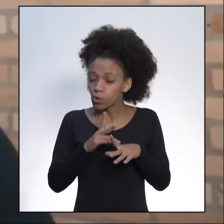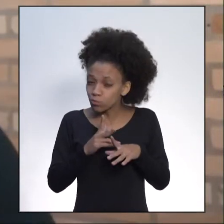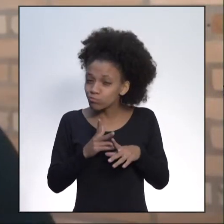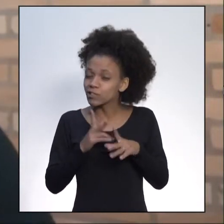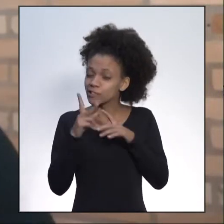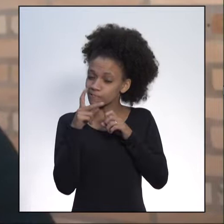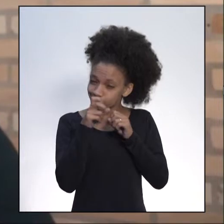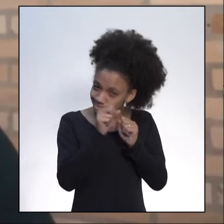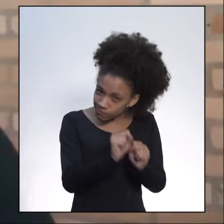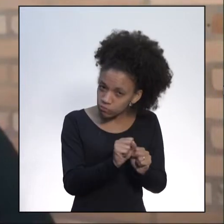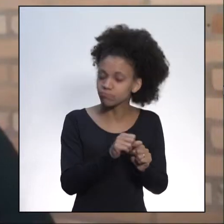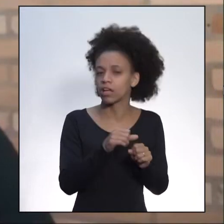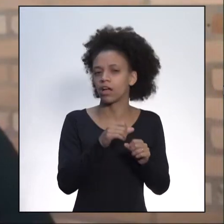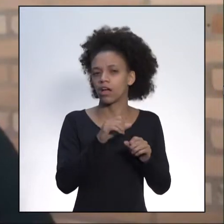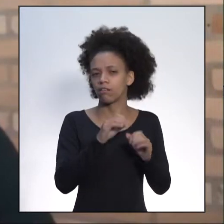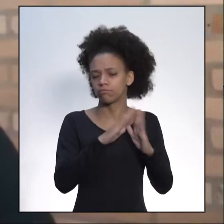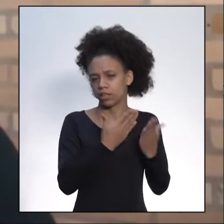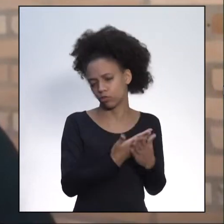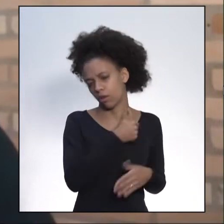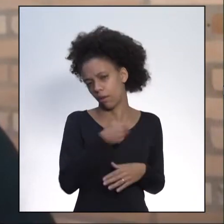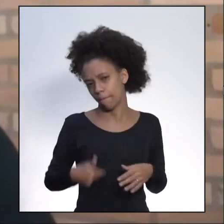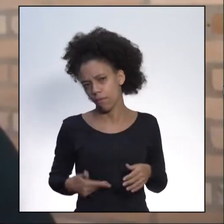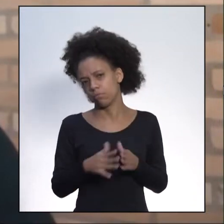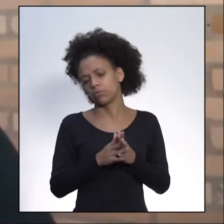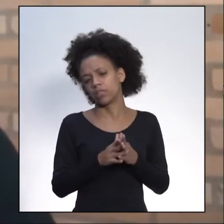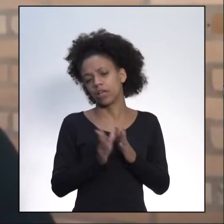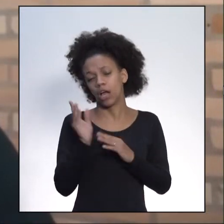escola pública, em conseguir